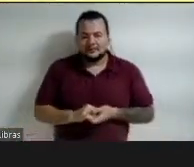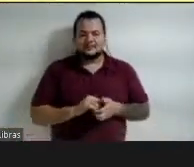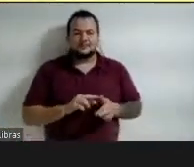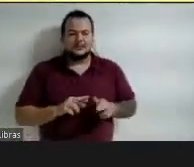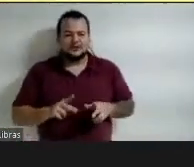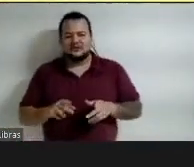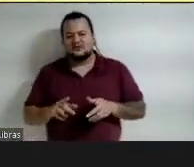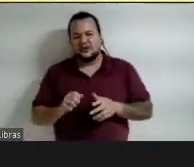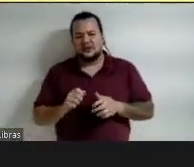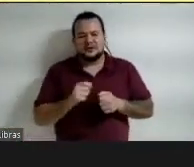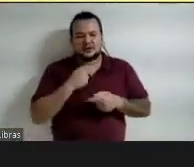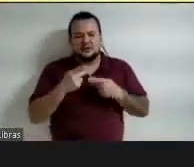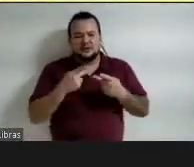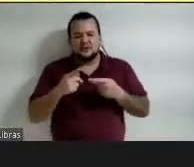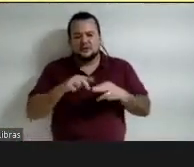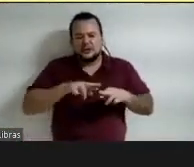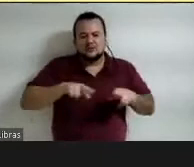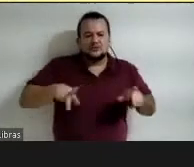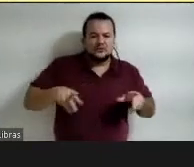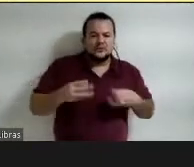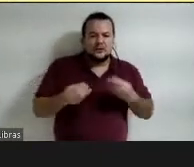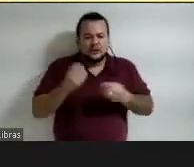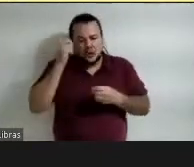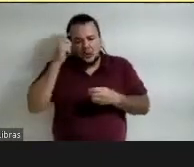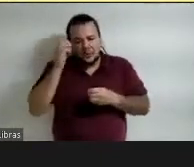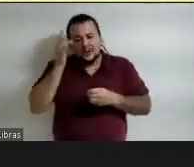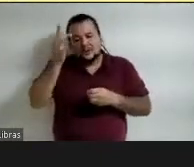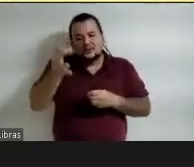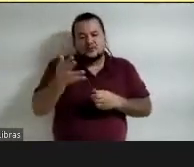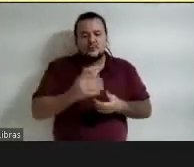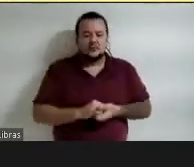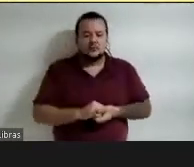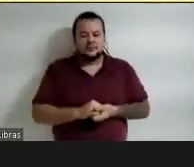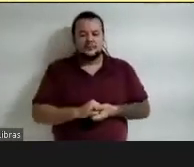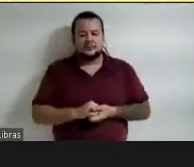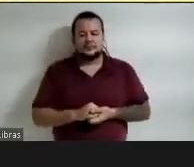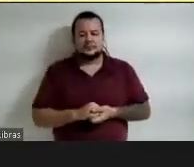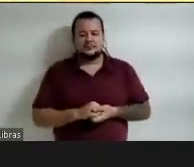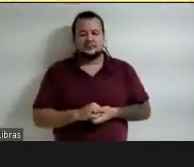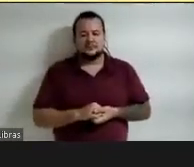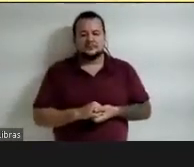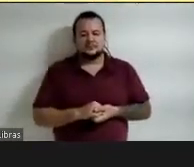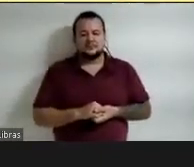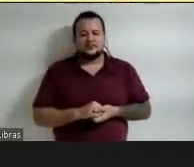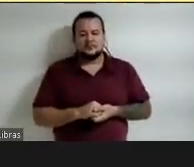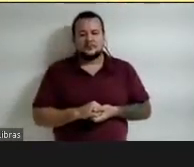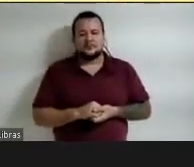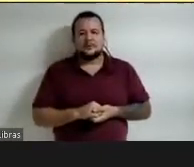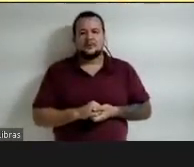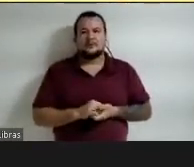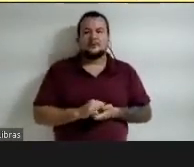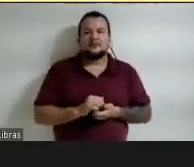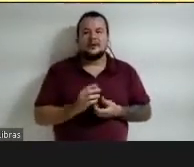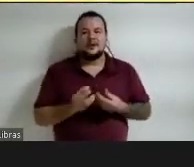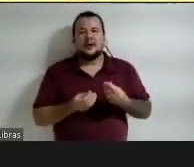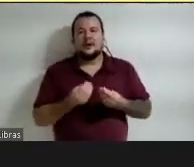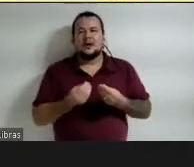a maneira como a gente pensa sobre isso para o futuro. Então, esse processo de flattening, né, que eu estou procurando